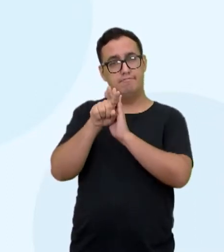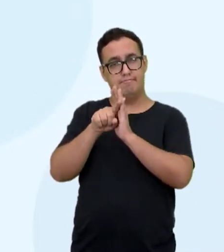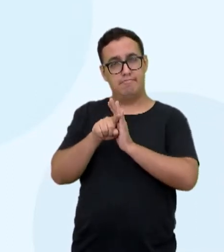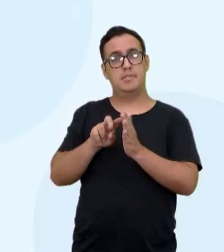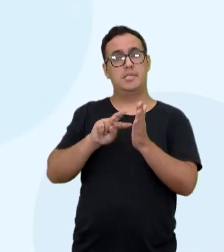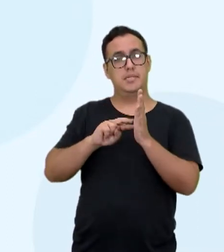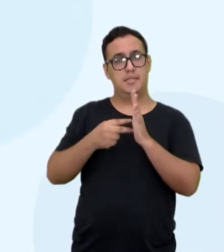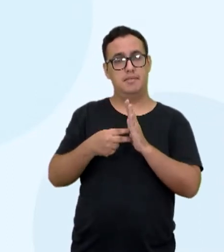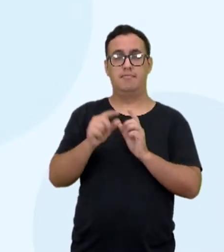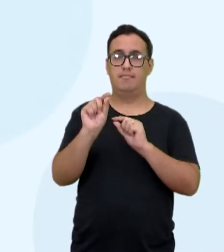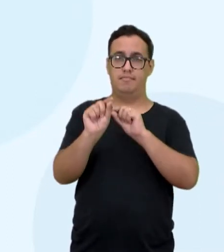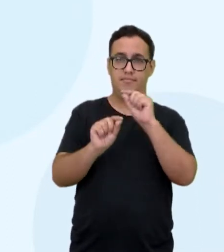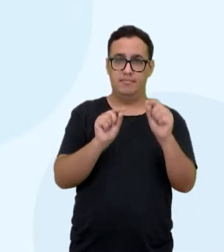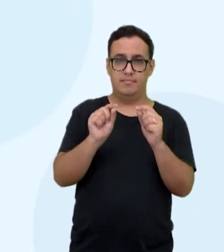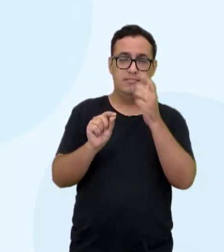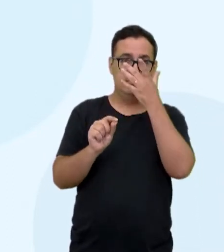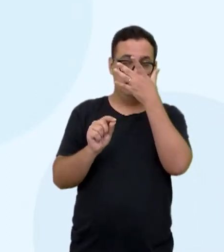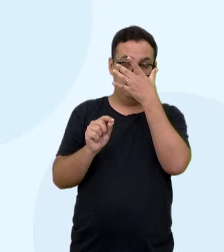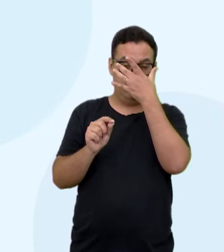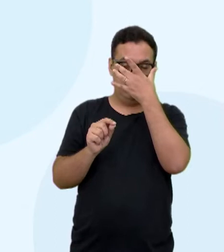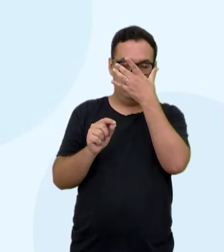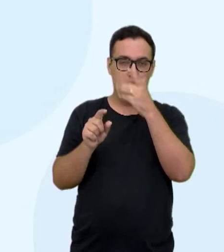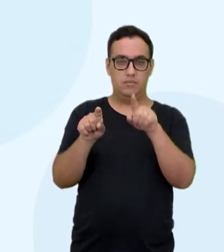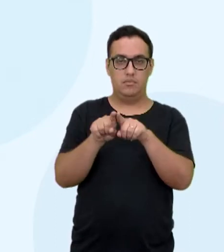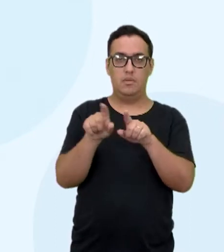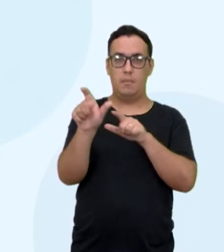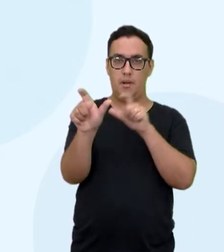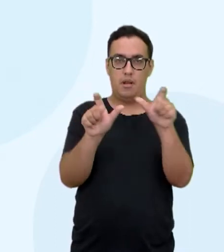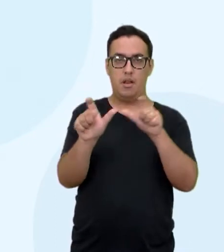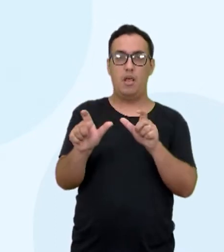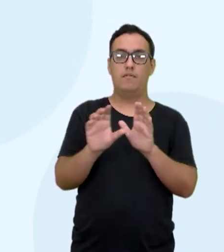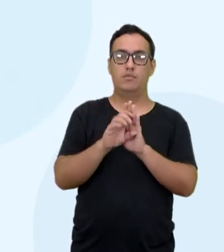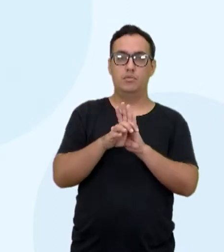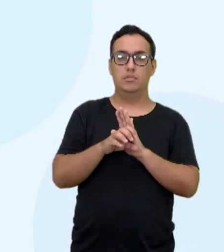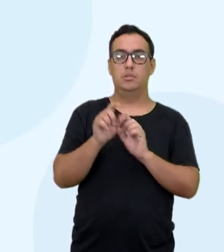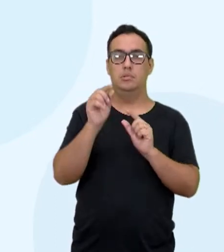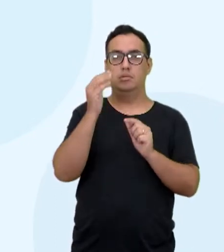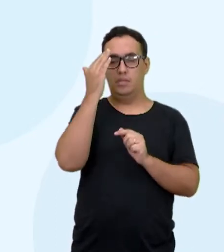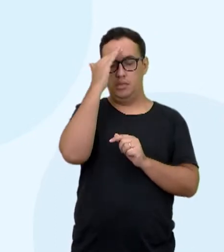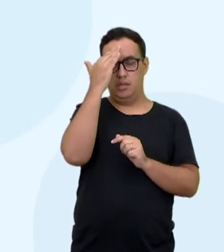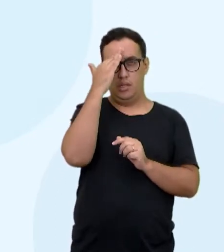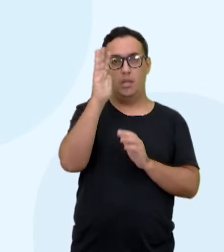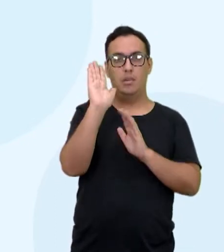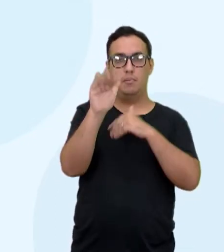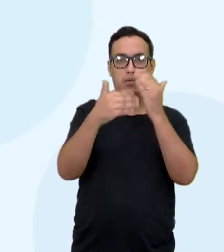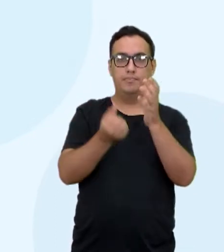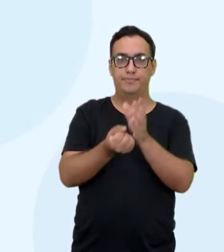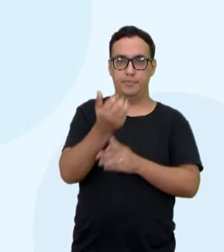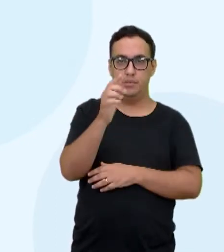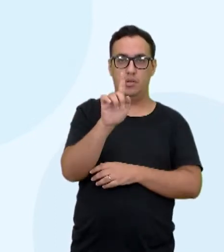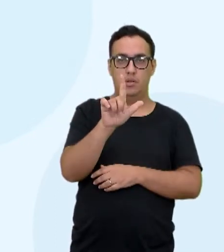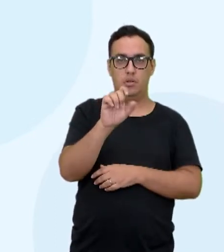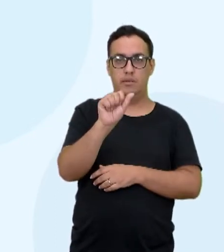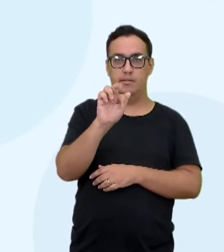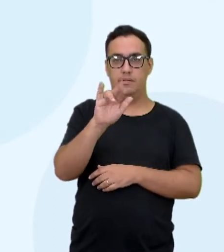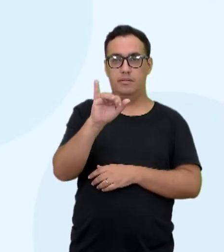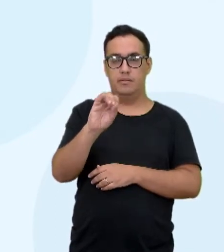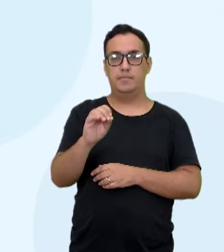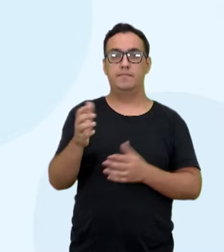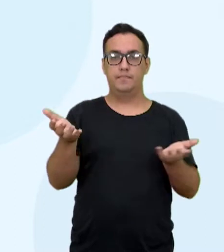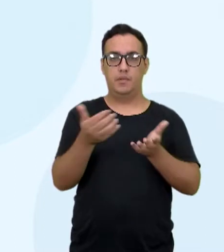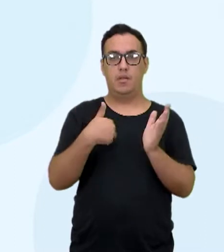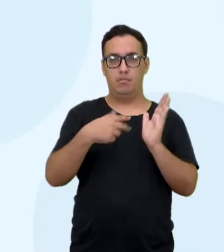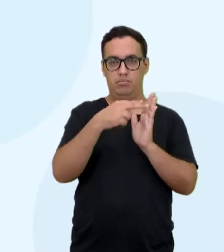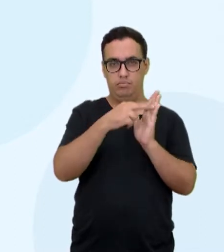significado, tá certo? Dessa palavra, desse conceito, para construir o glossário. Então, eu vou ler aí para vocês